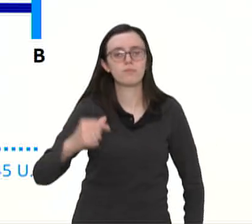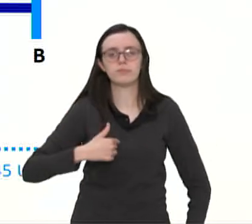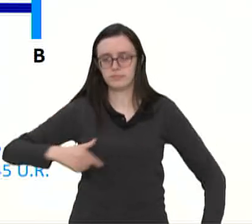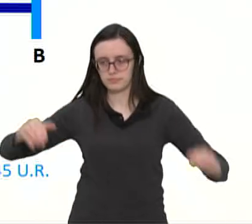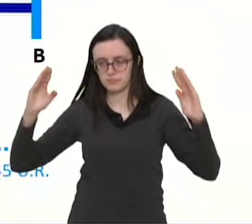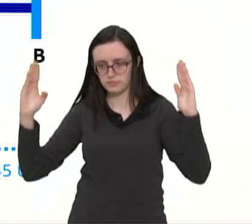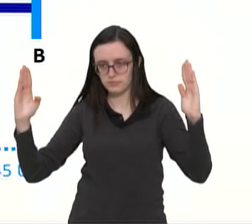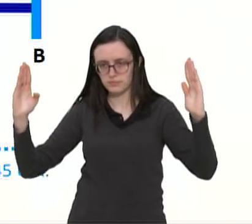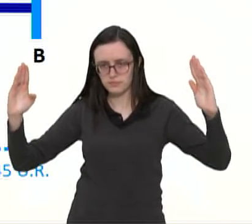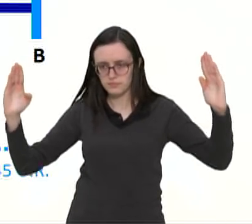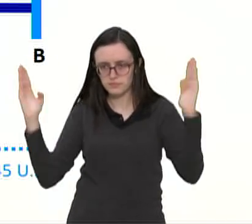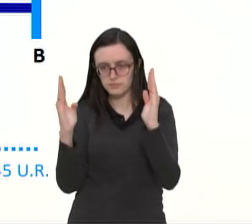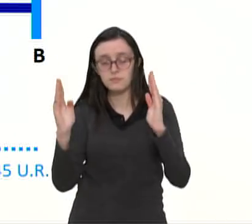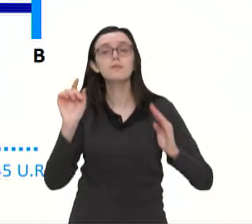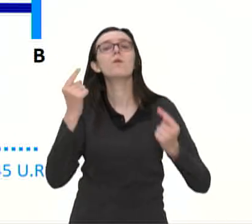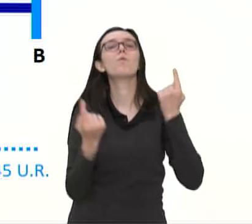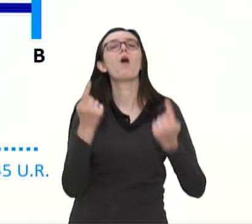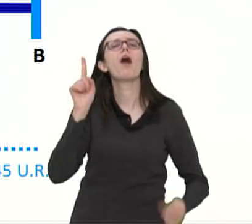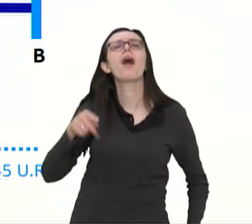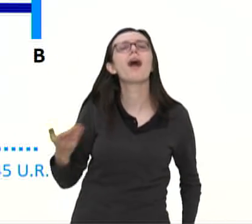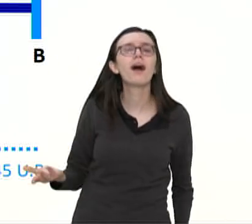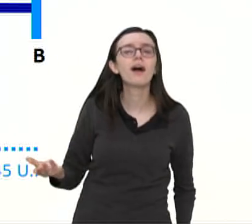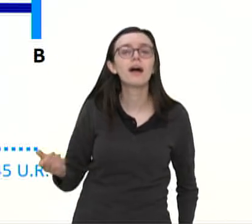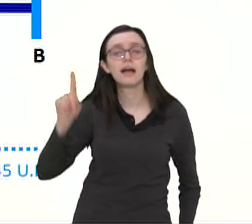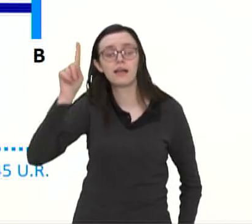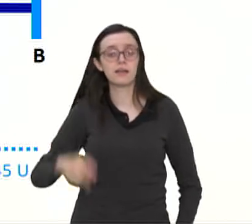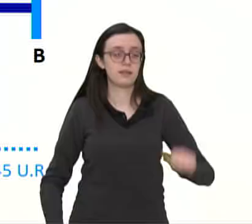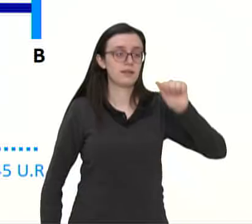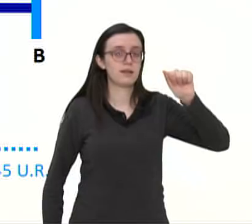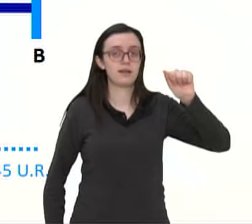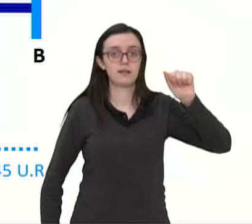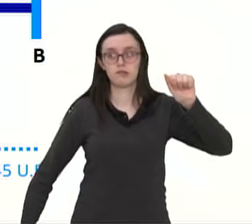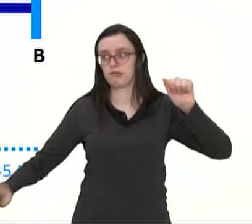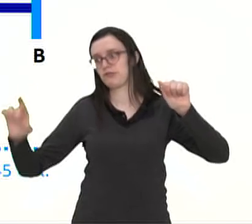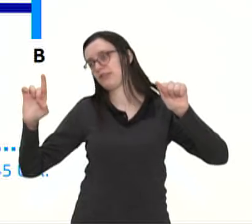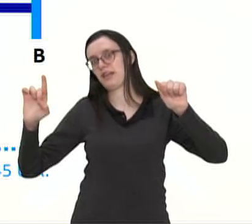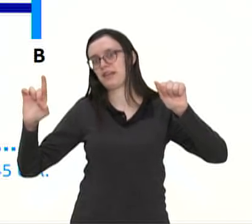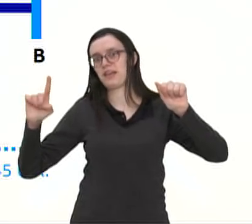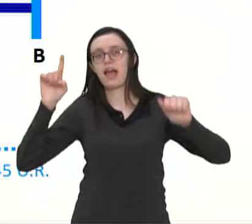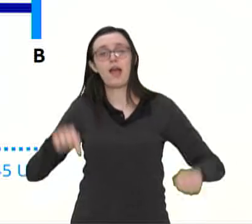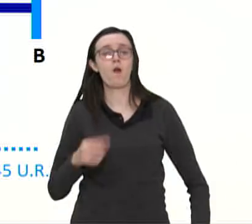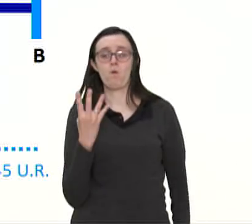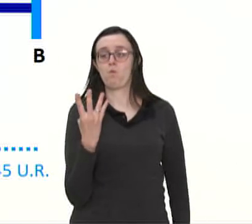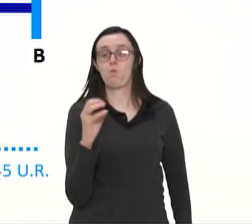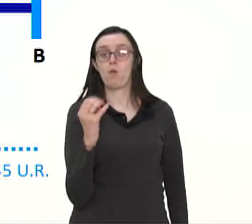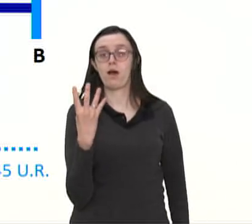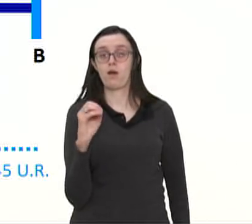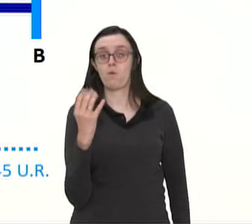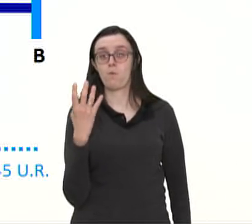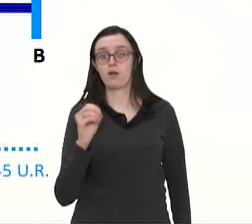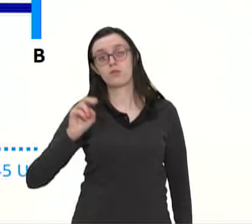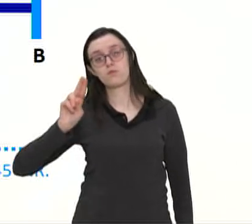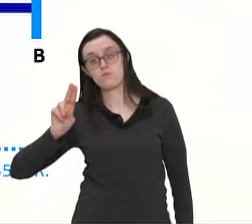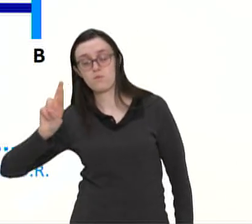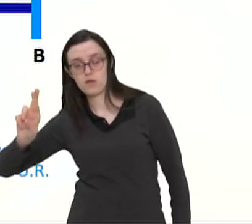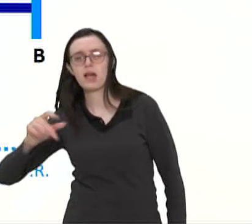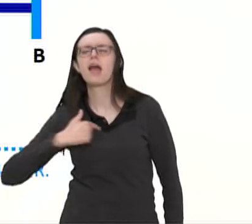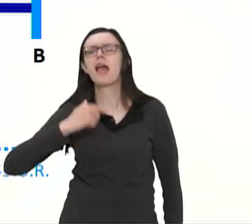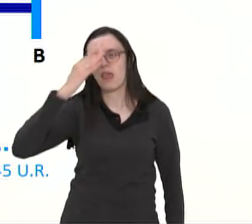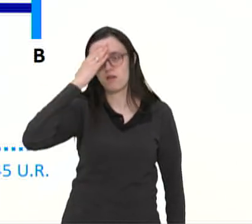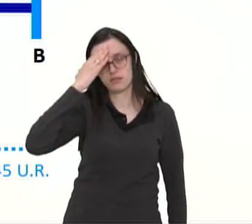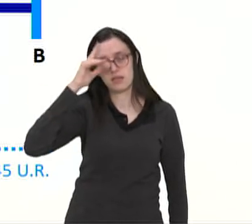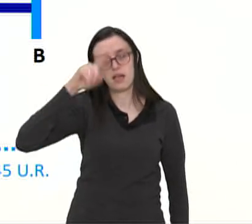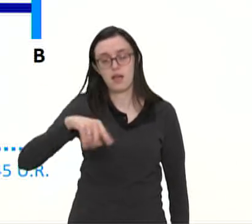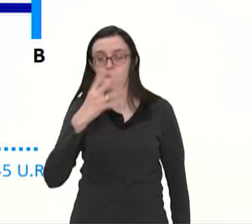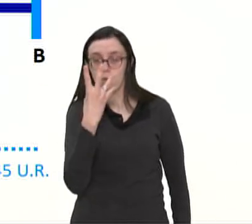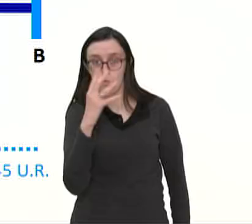segunda maior distância. Qual que é a segunda maior distância? Entre o A e o D, de 40 unidades de recombinação. Então, eu sei que o 40 é